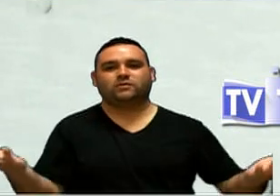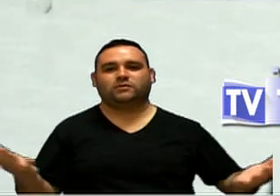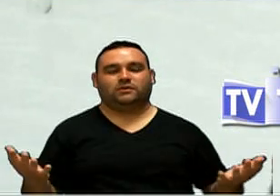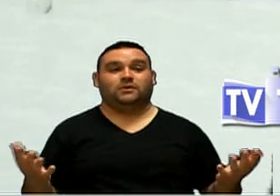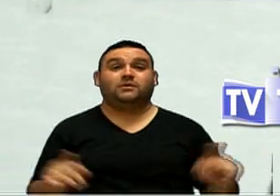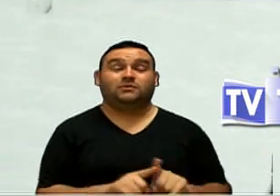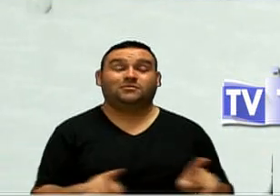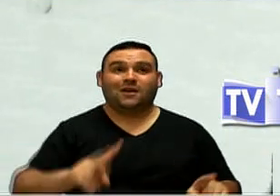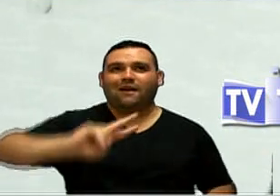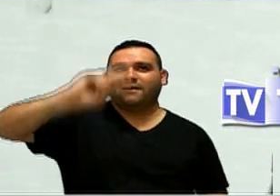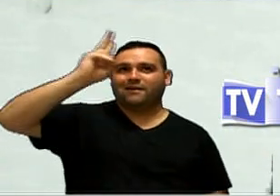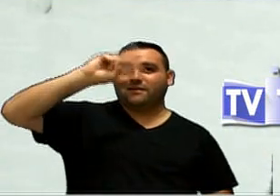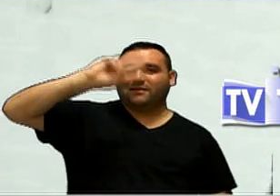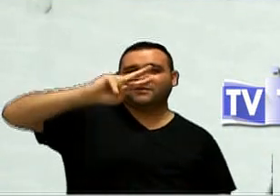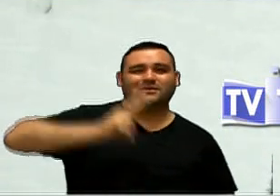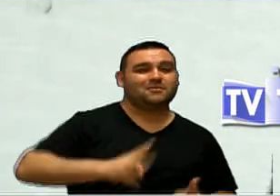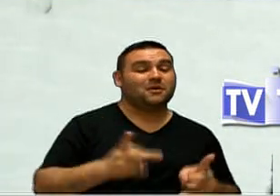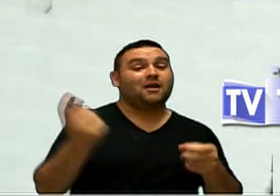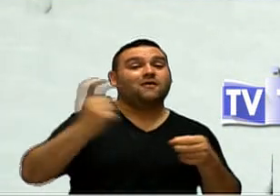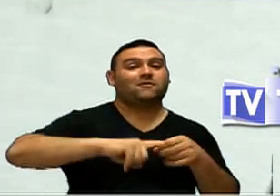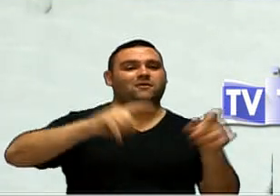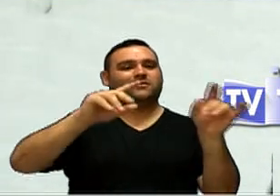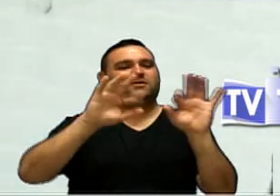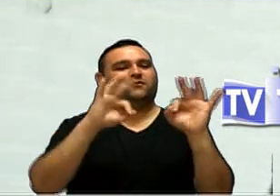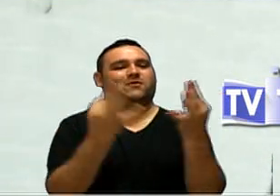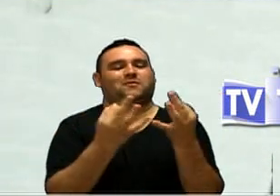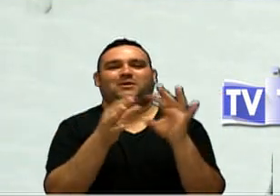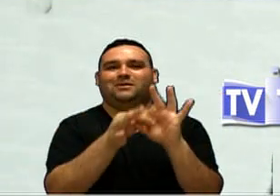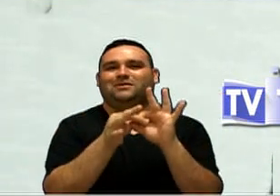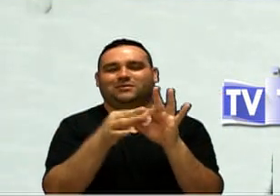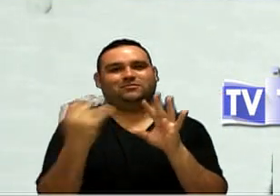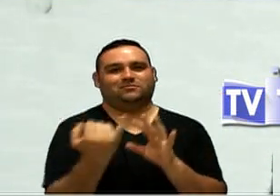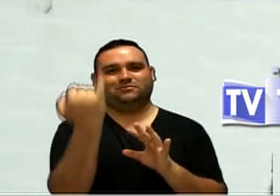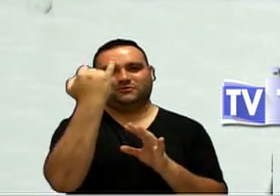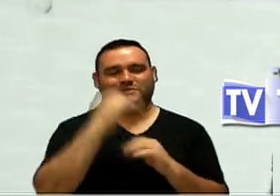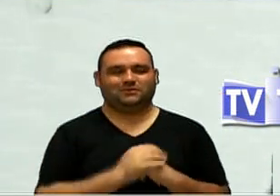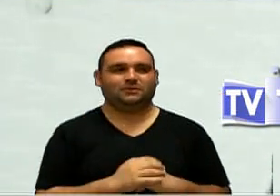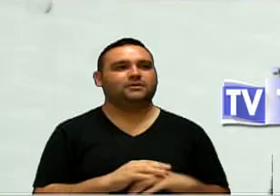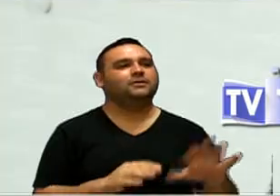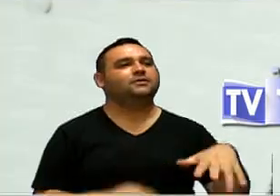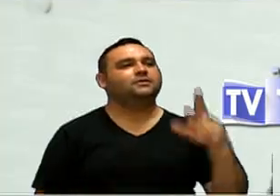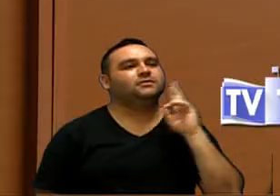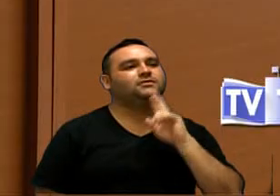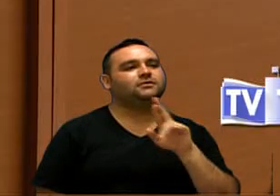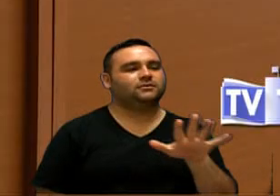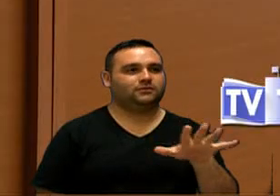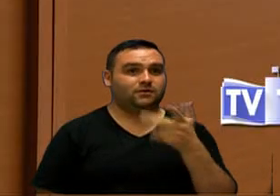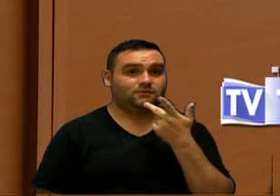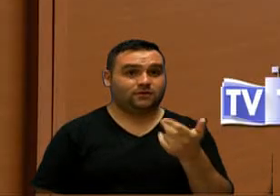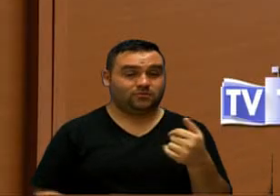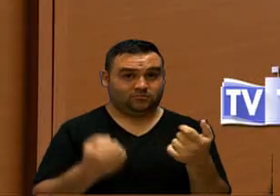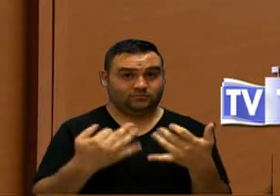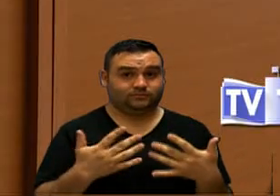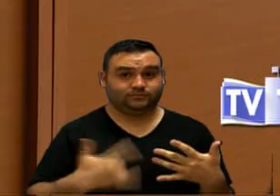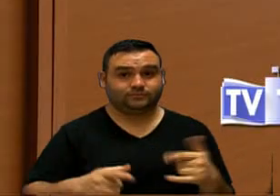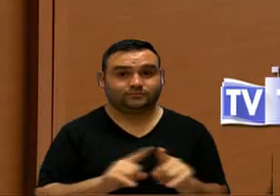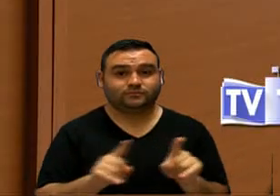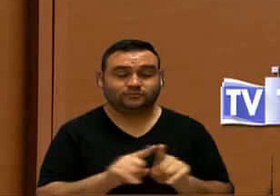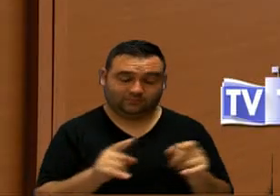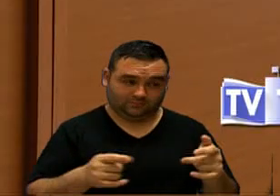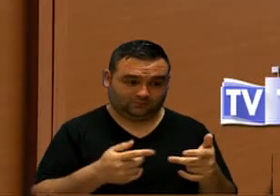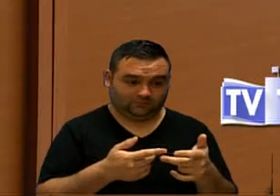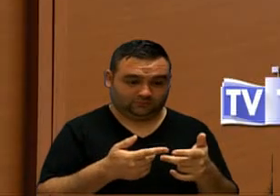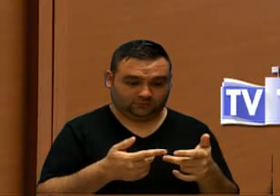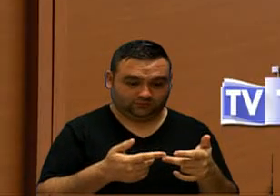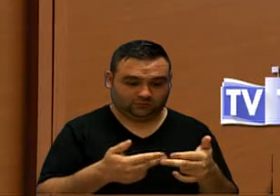vocês, é o resgate que eu falo sempre, é a volta da família, isso é o mais importante. Vereador Renan, só falando que as coisas